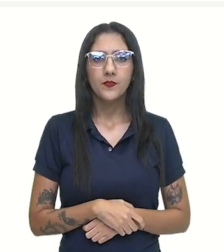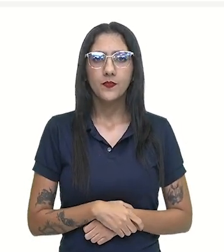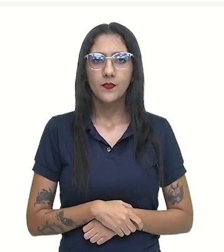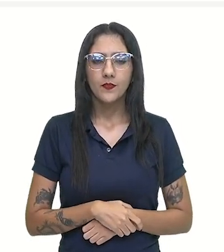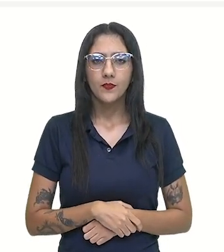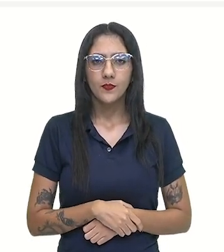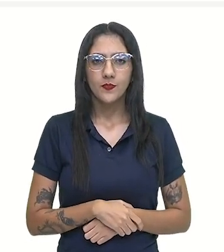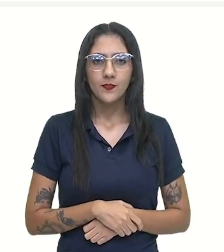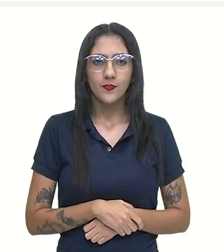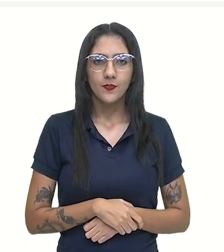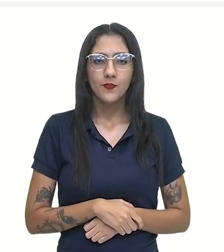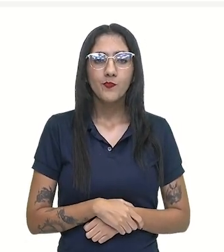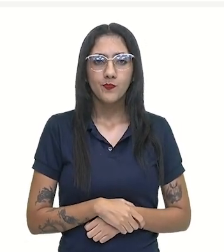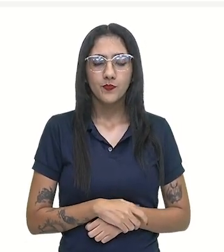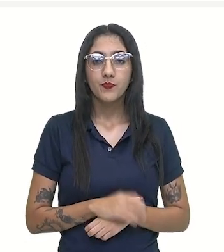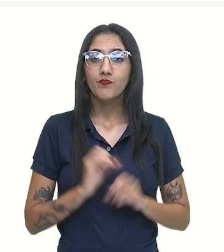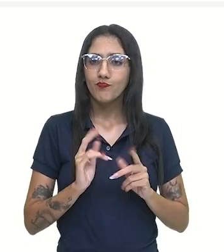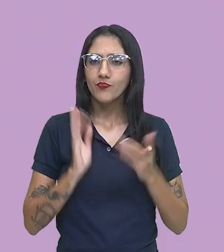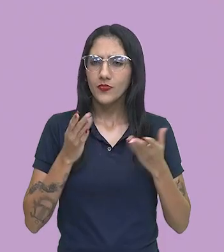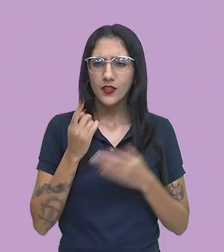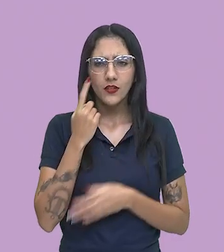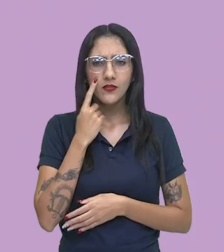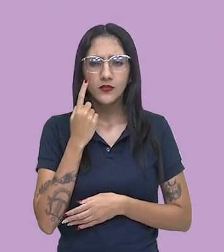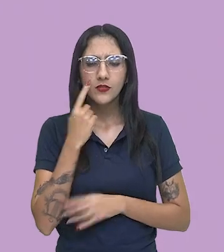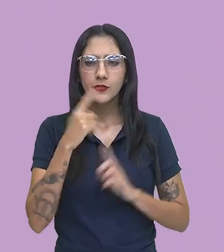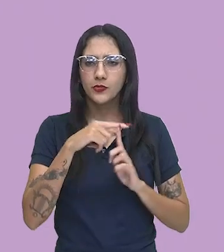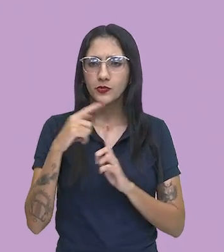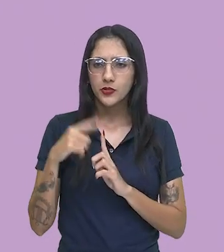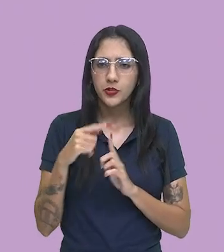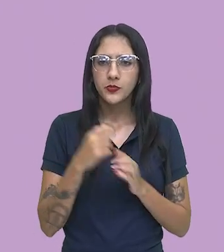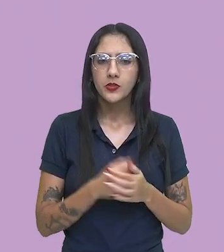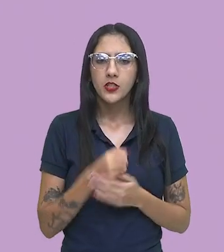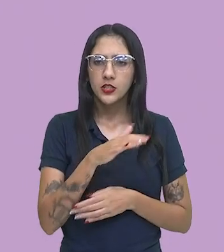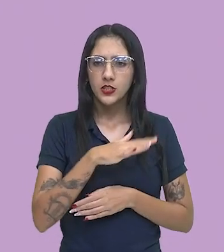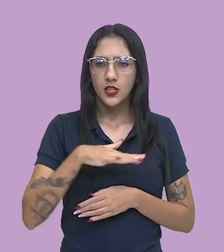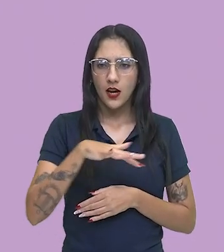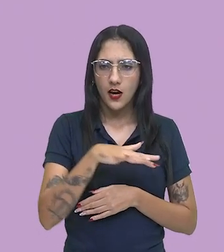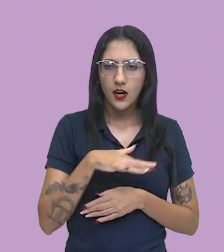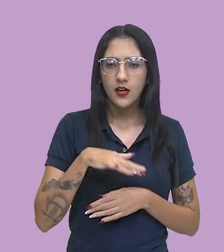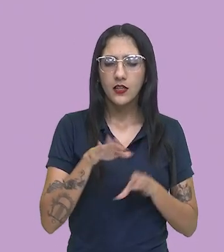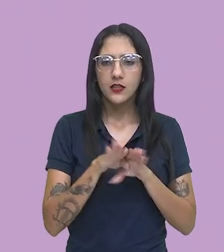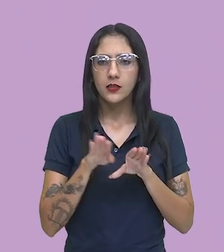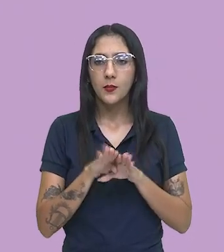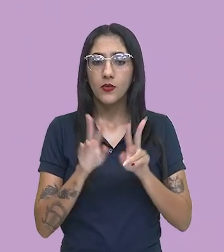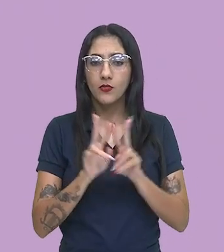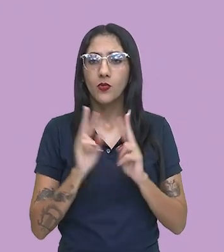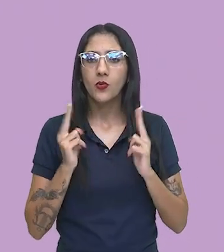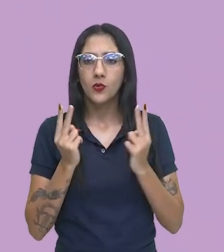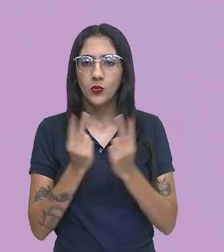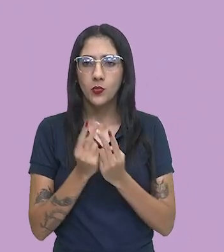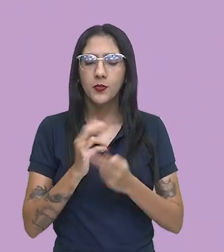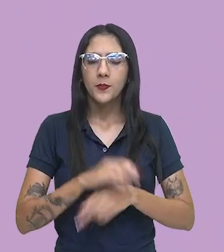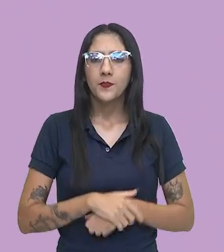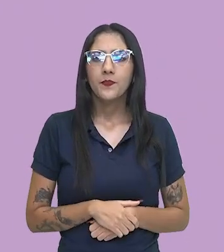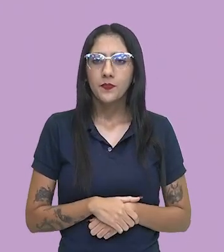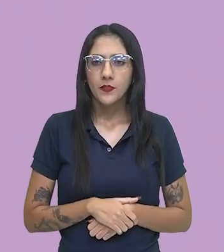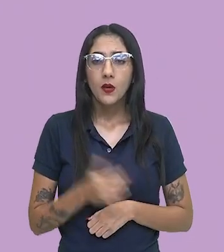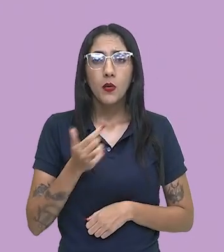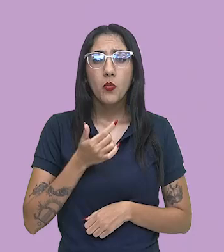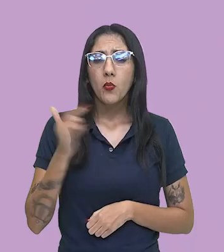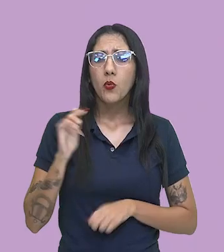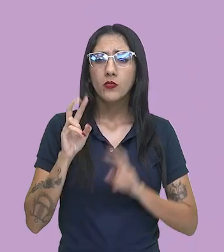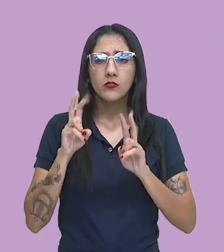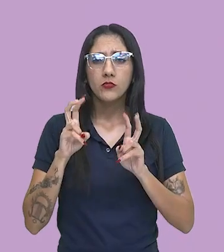aí as nossas unidades de medida, né, para a área, volume, nós também vimos um outro tema que nós vimos